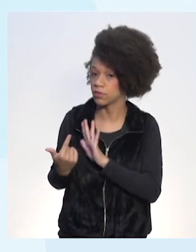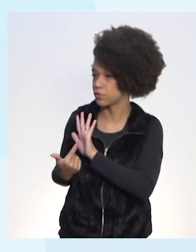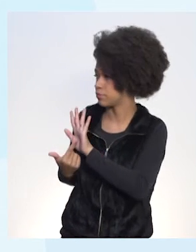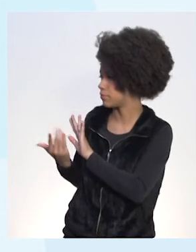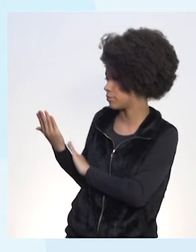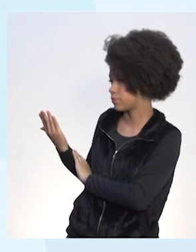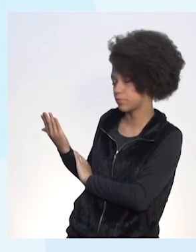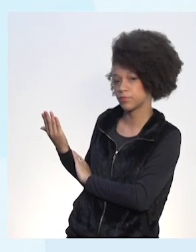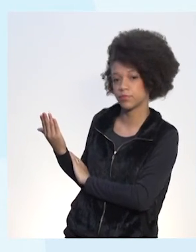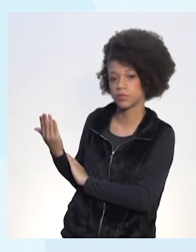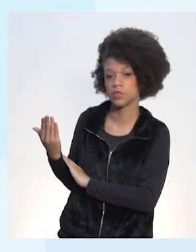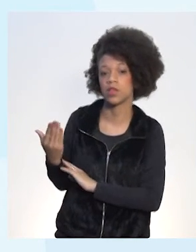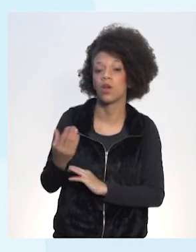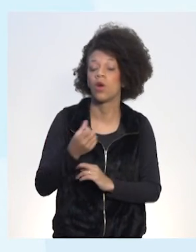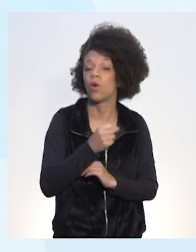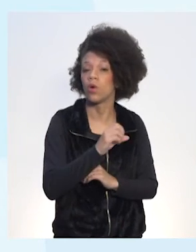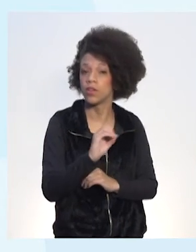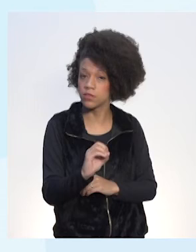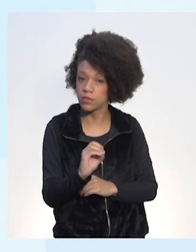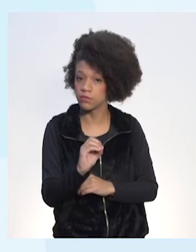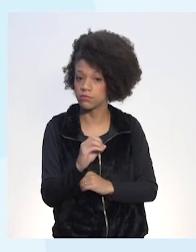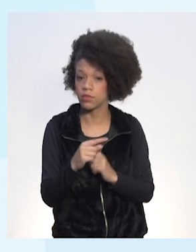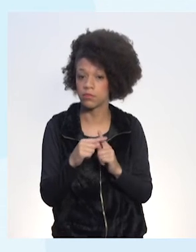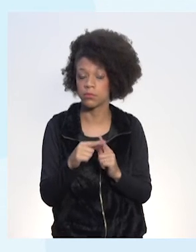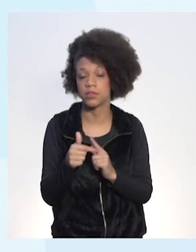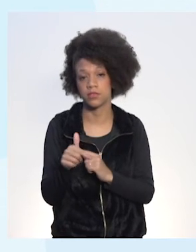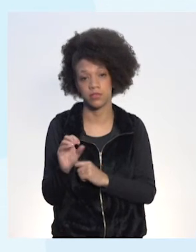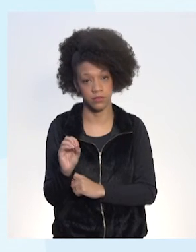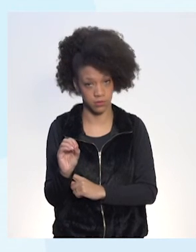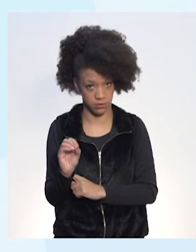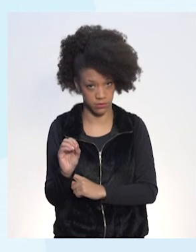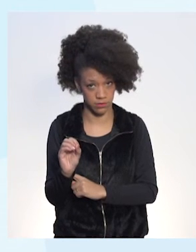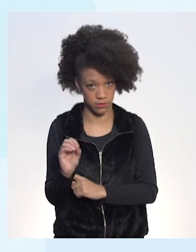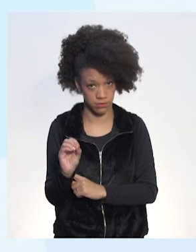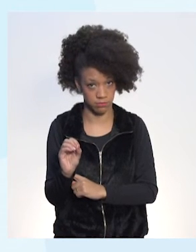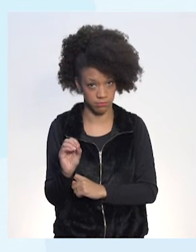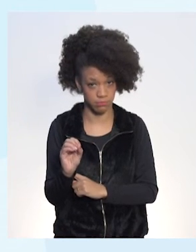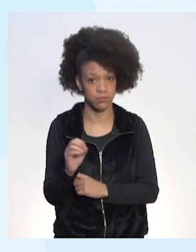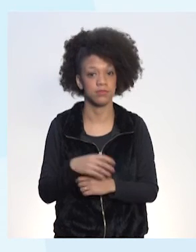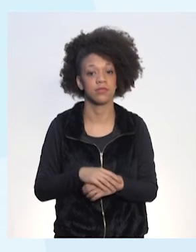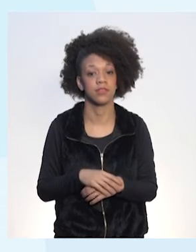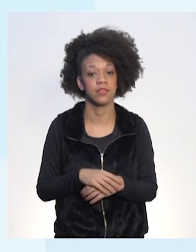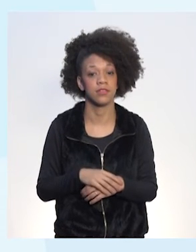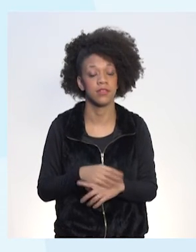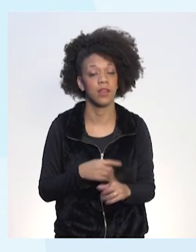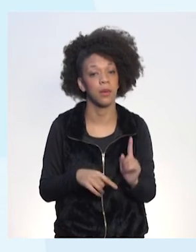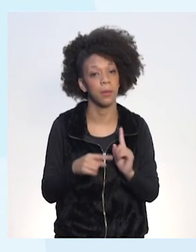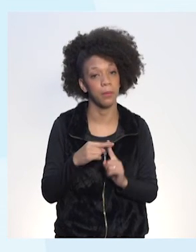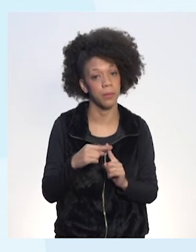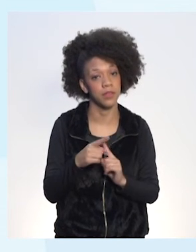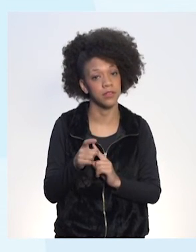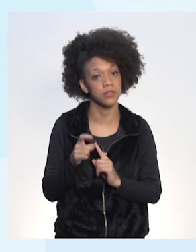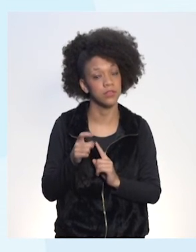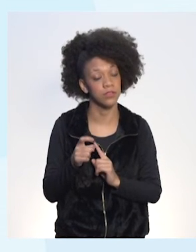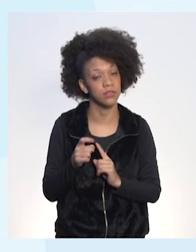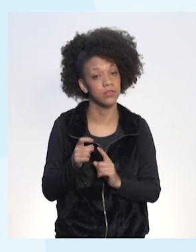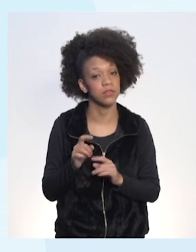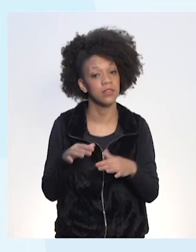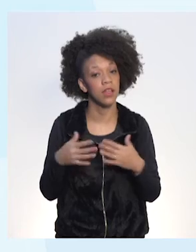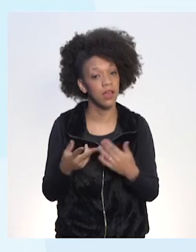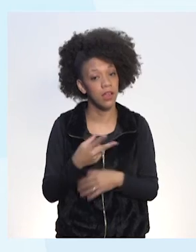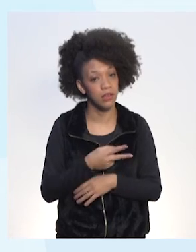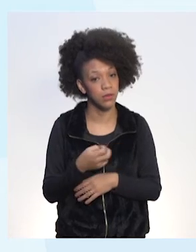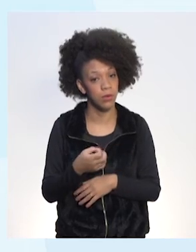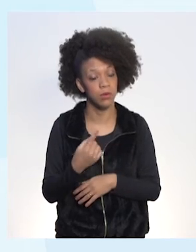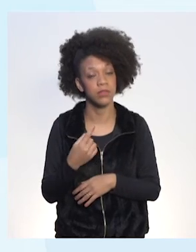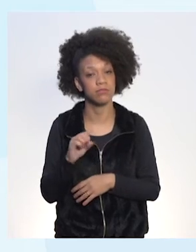Então, ó, 80 graus mais 70 graus mais x graus é igual